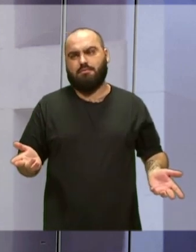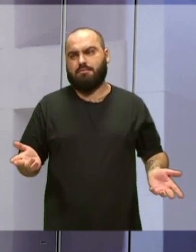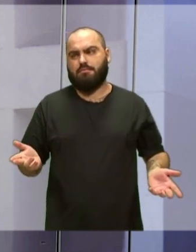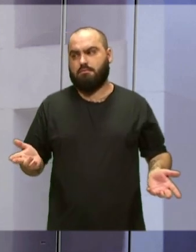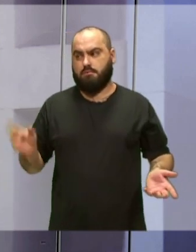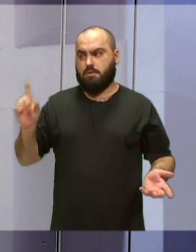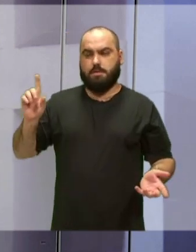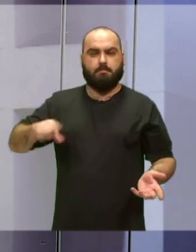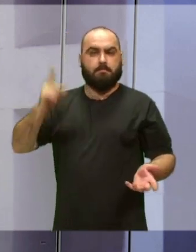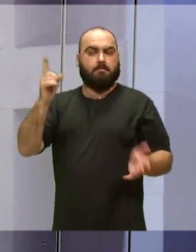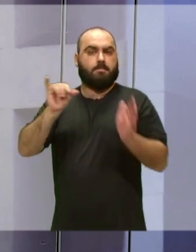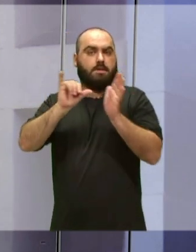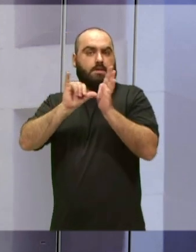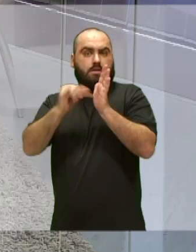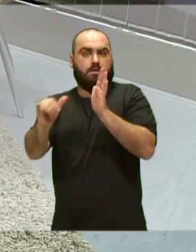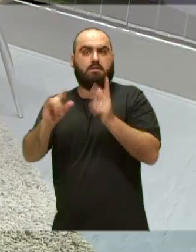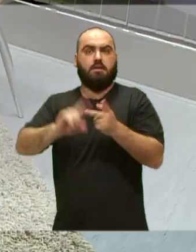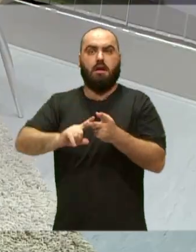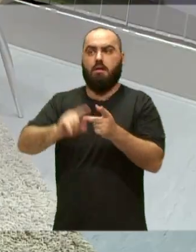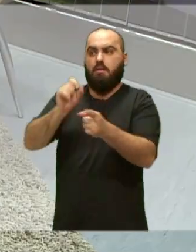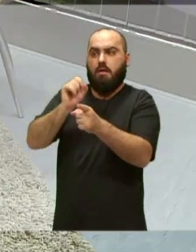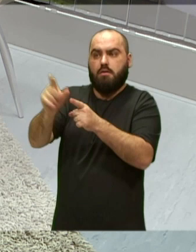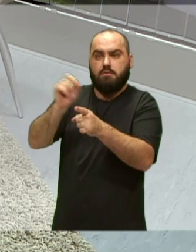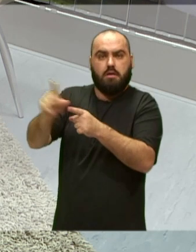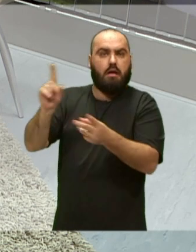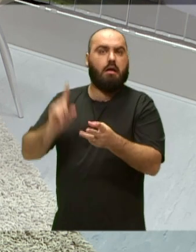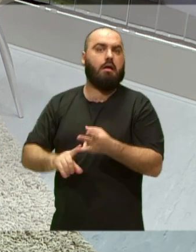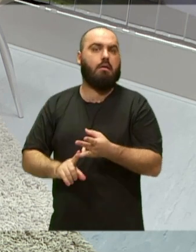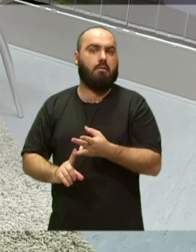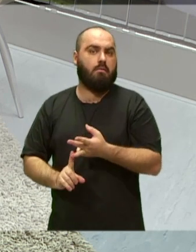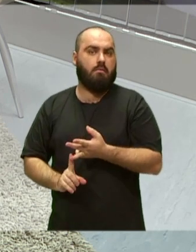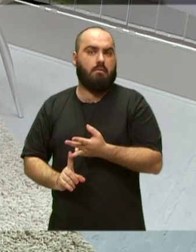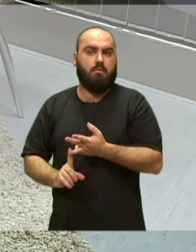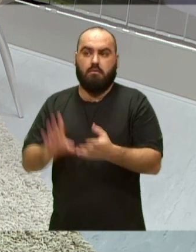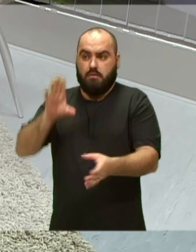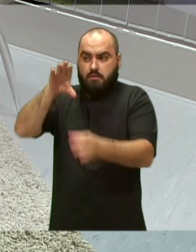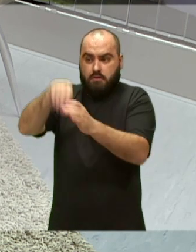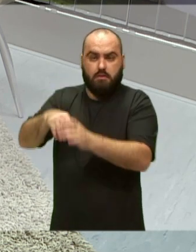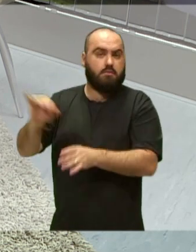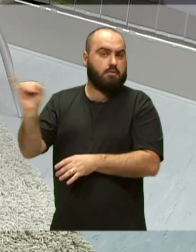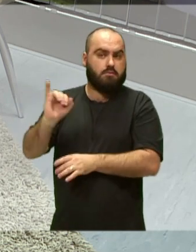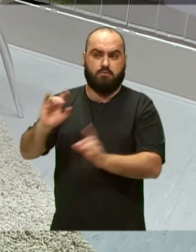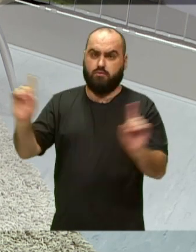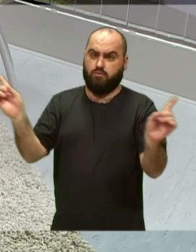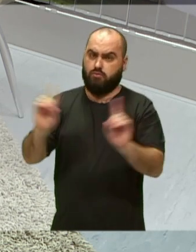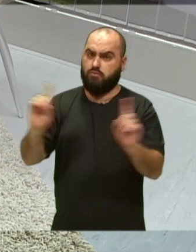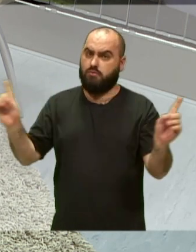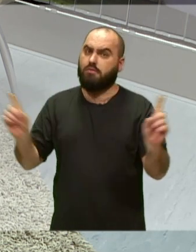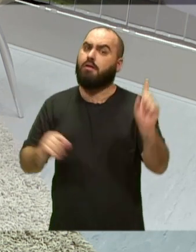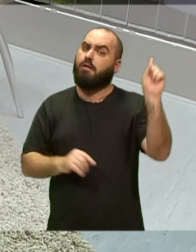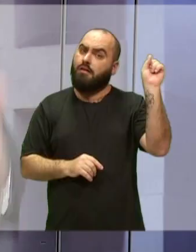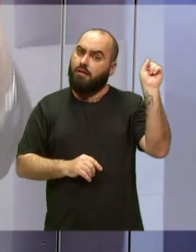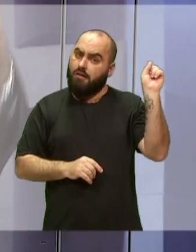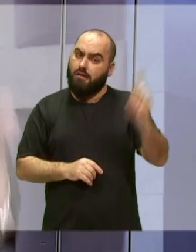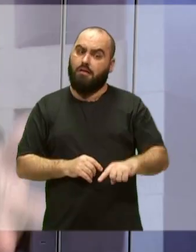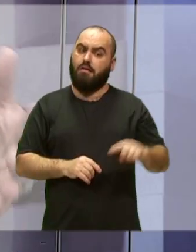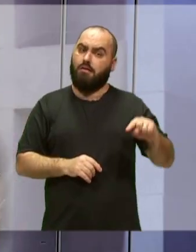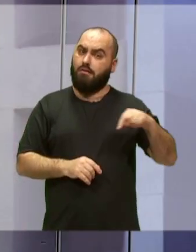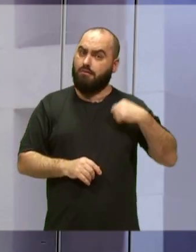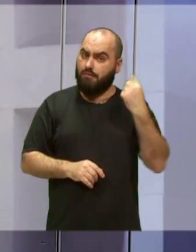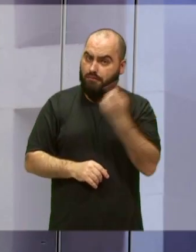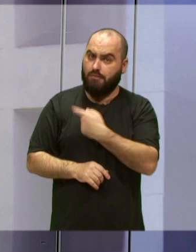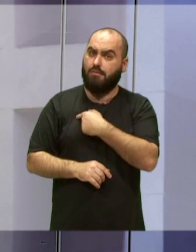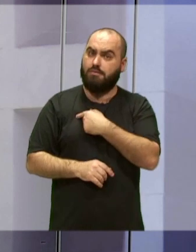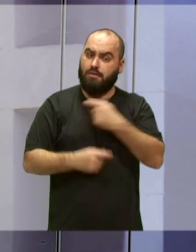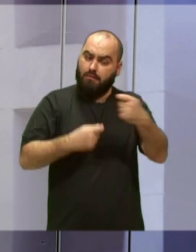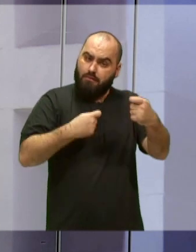edital Ou de repente um aluguel de um imóvel dentro de Itajaí nós estamos tratando da da nossa maior